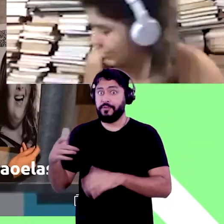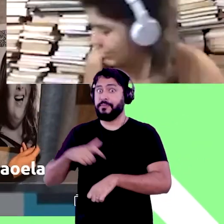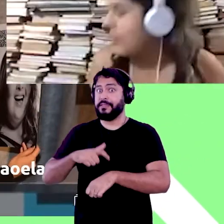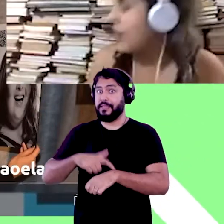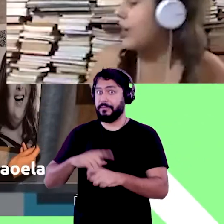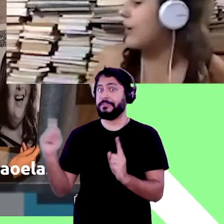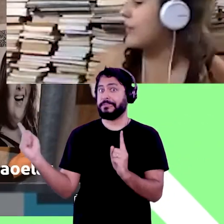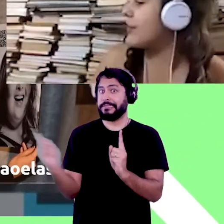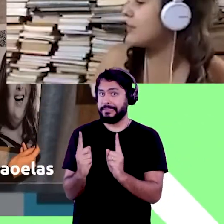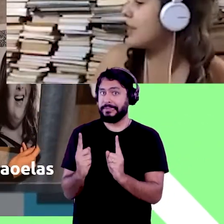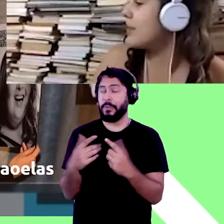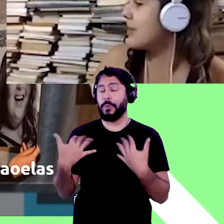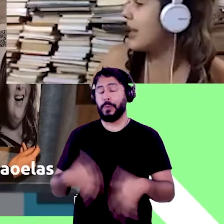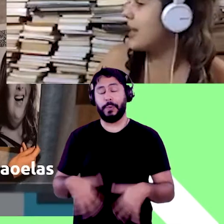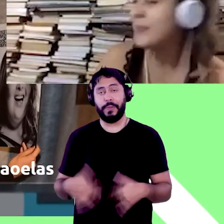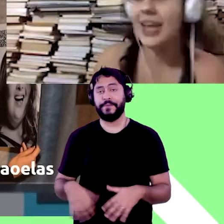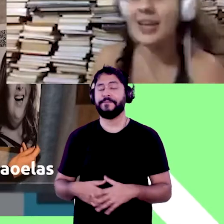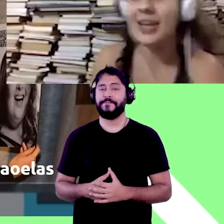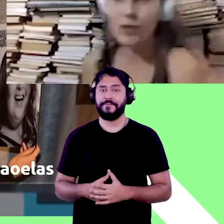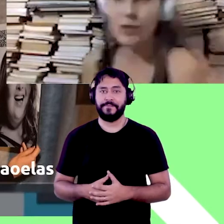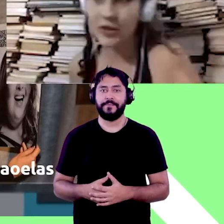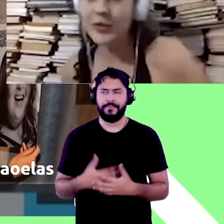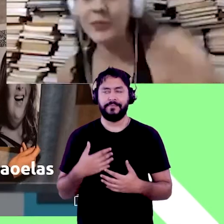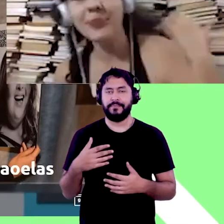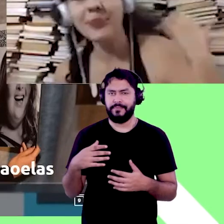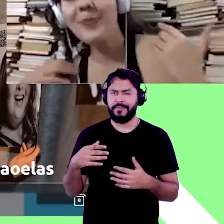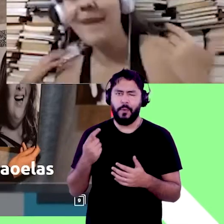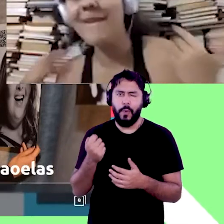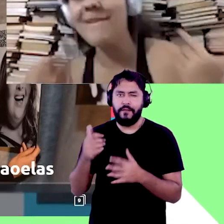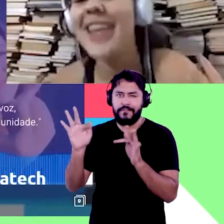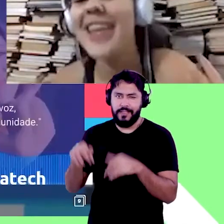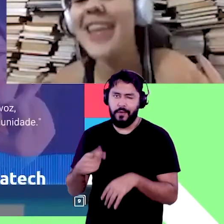juro que... vamos terminar. 10 minutinhos.